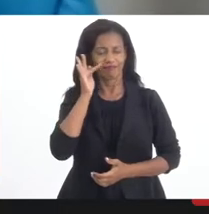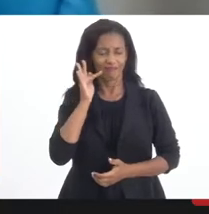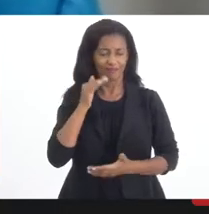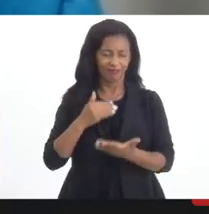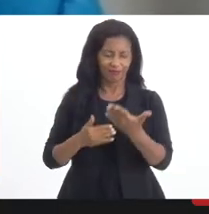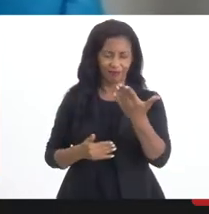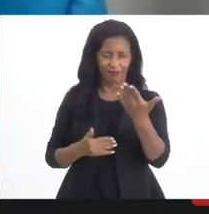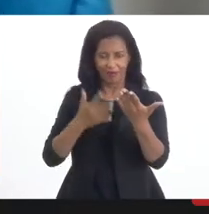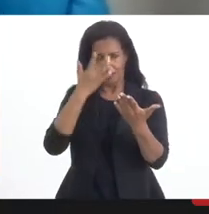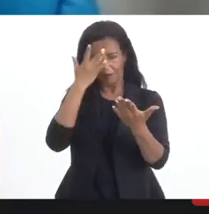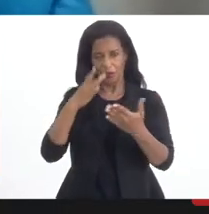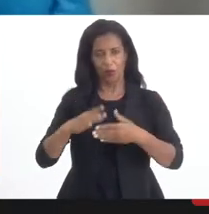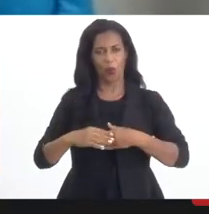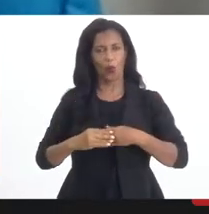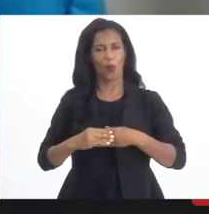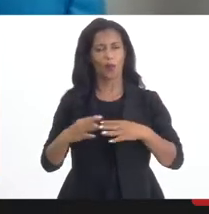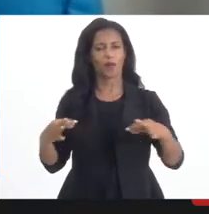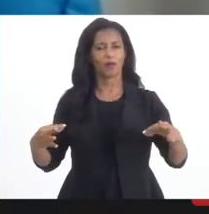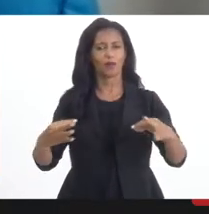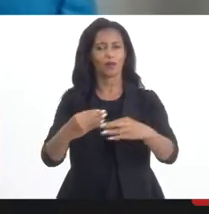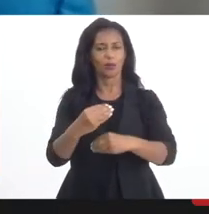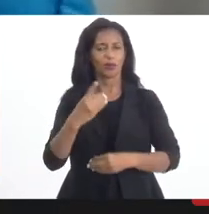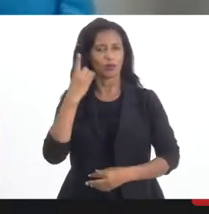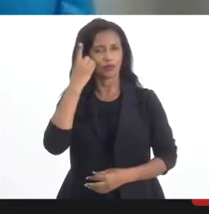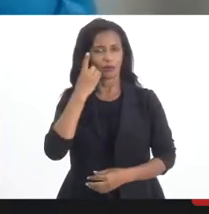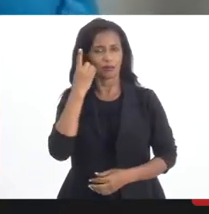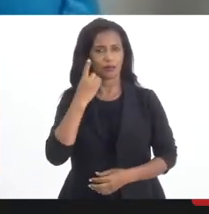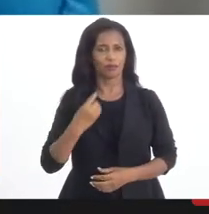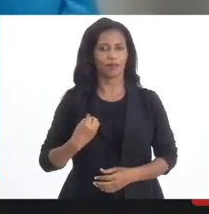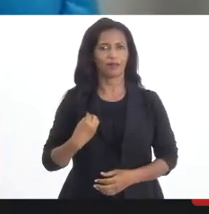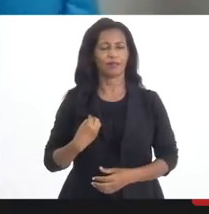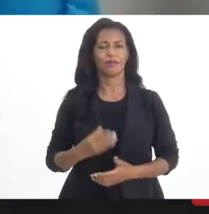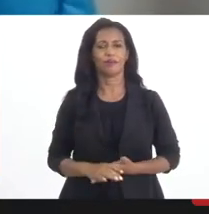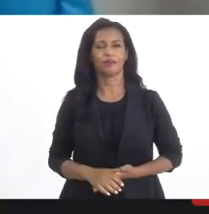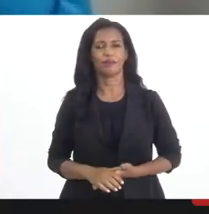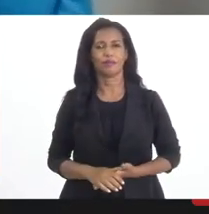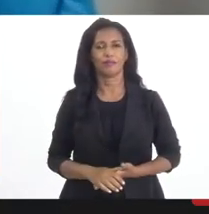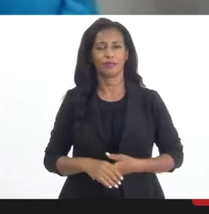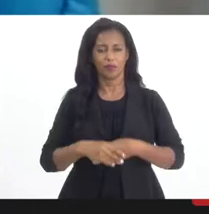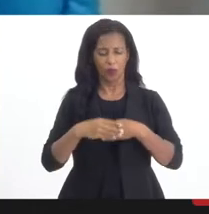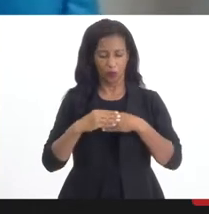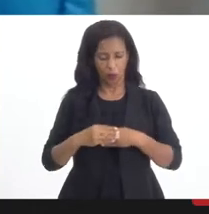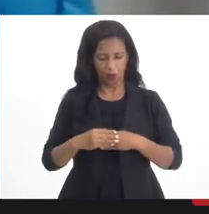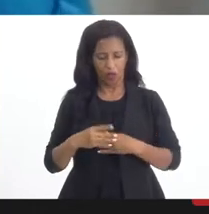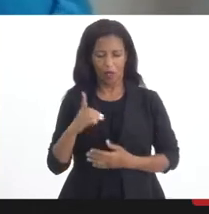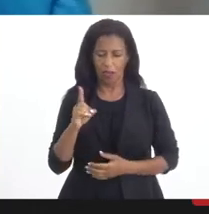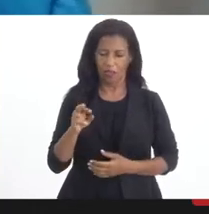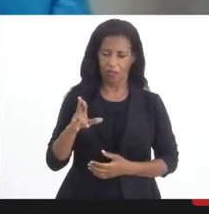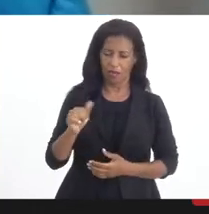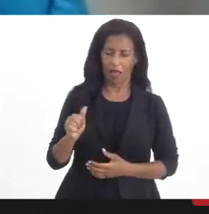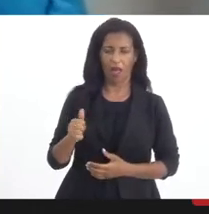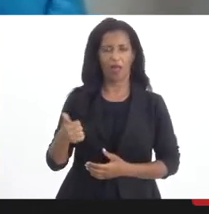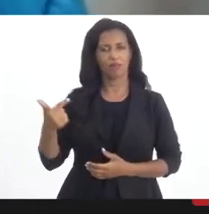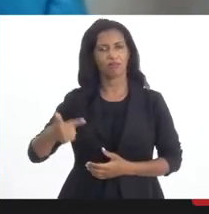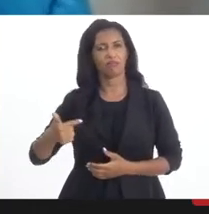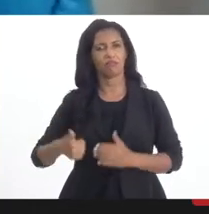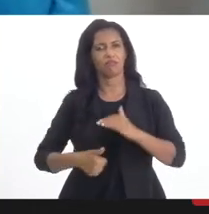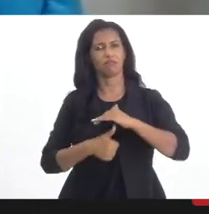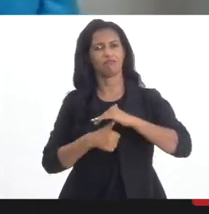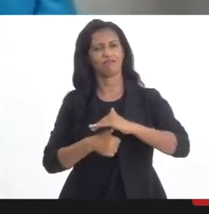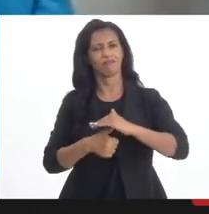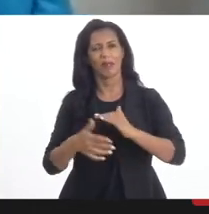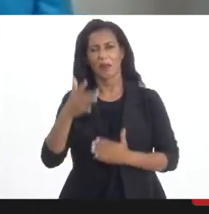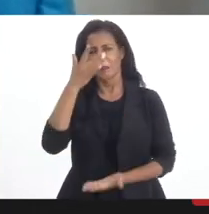na pessoa de quem cumprimento todos os parlamentares presentes. Cumprimento o professor Dário, vice-reitor da UES, na